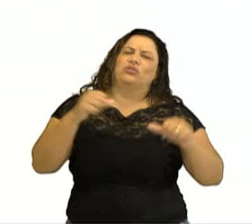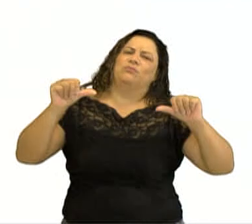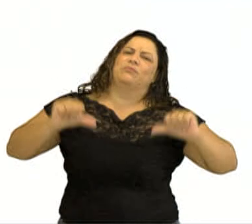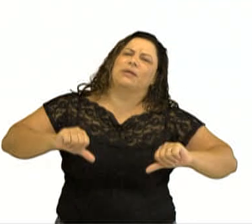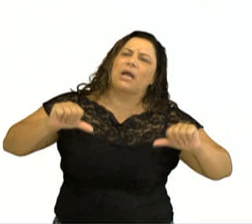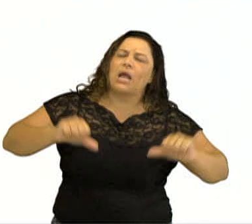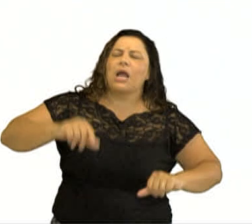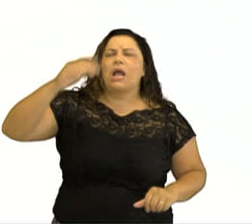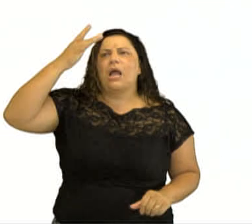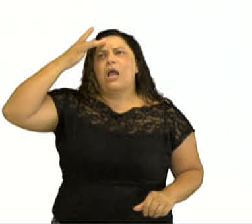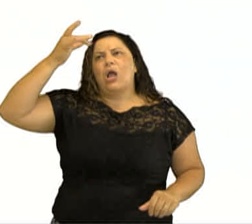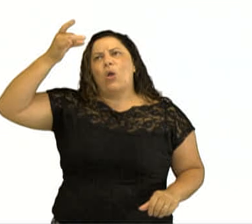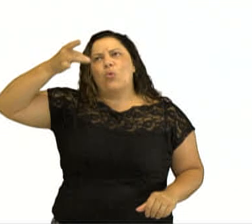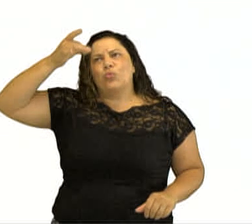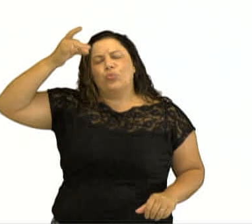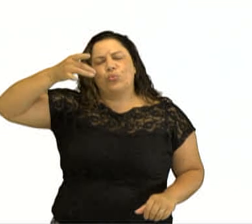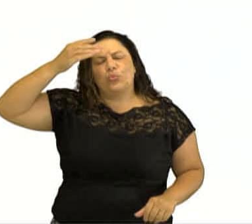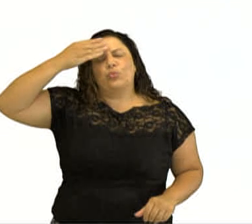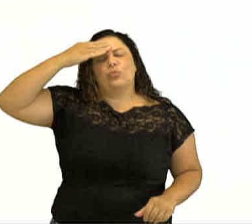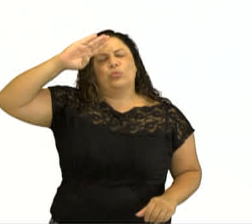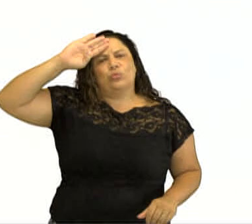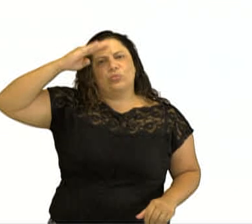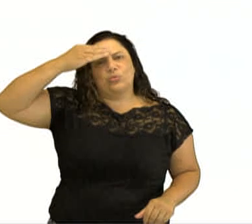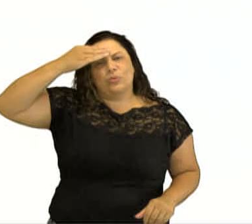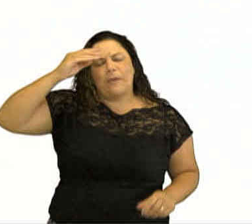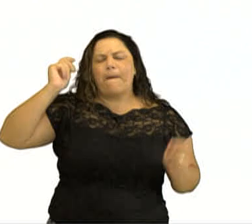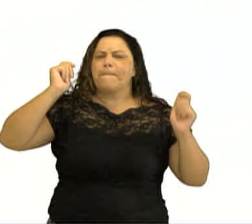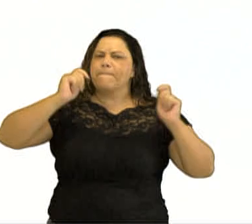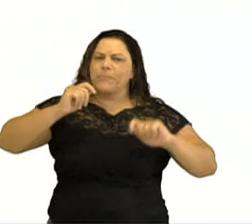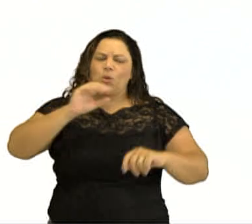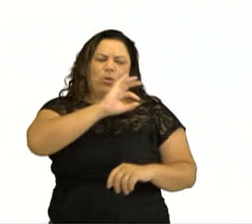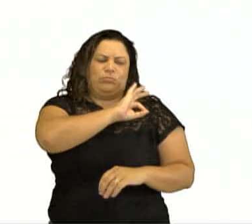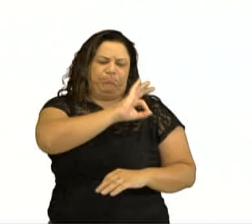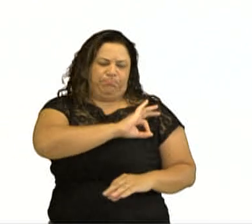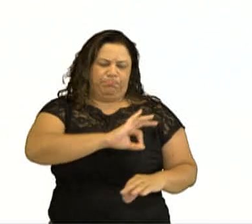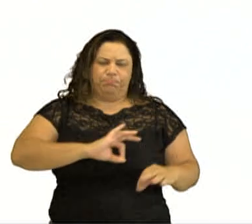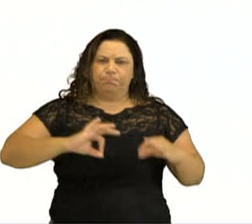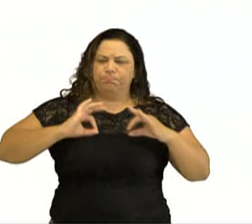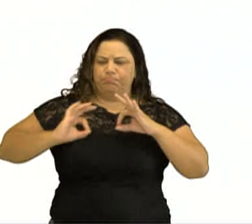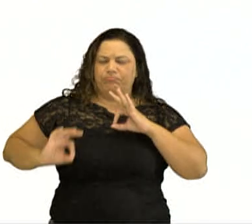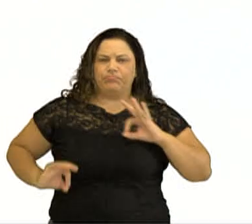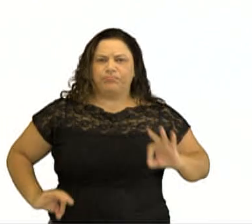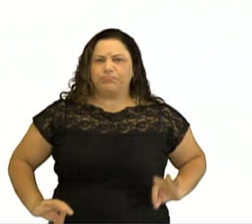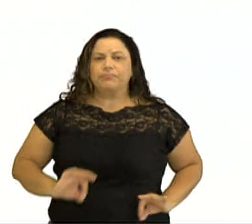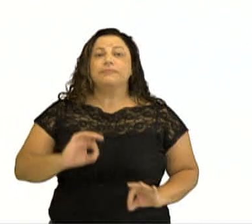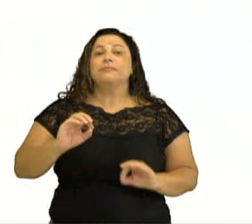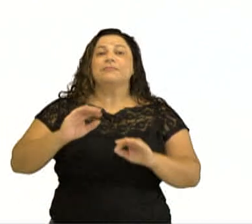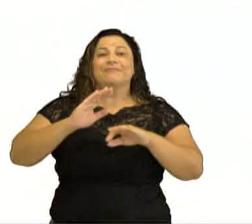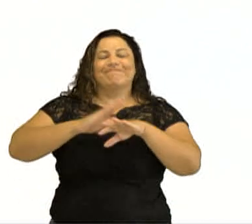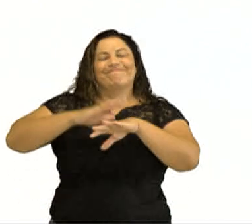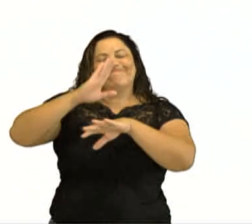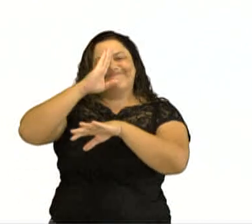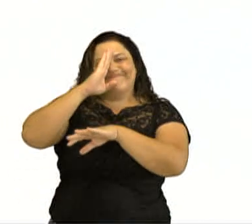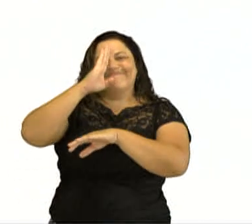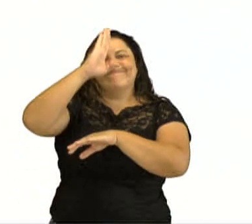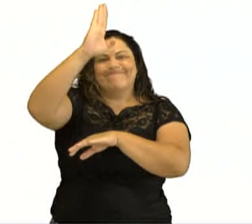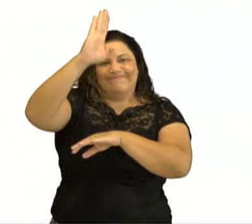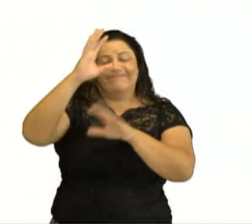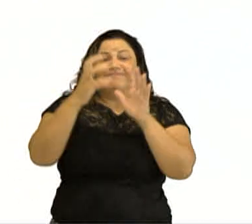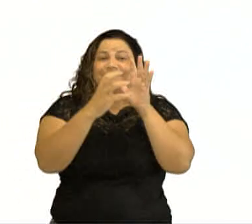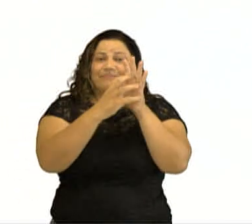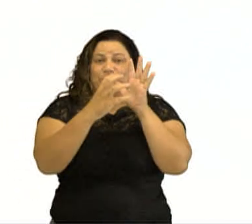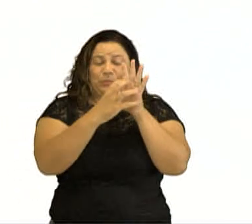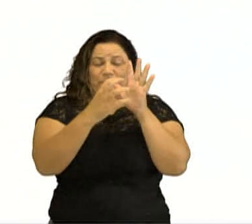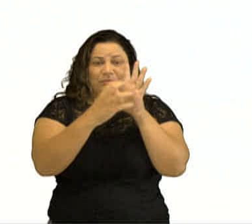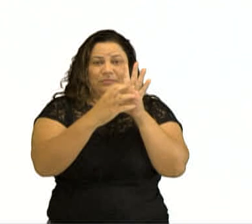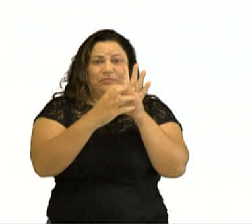de cabeça, com febre, podem aparecer algumas manchinhas pelo corpo, mas a principal característica da AIDS é